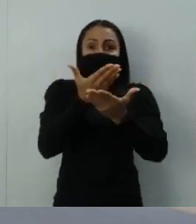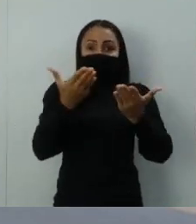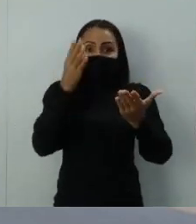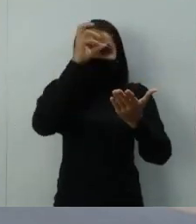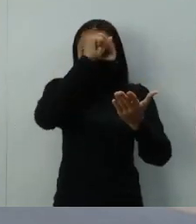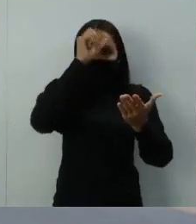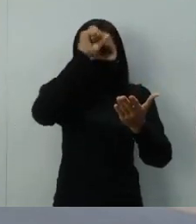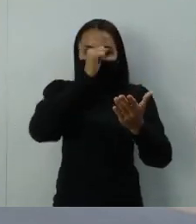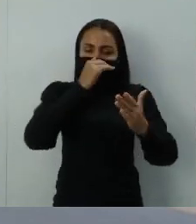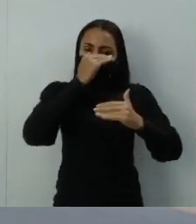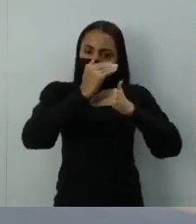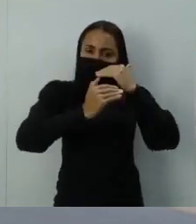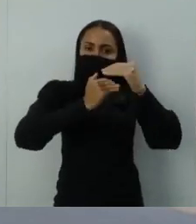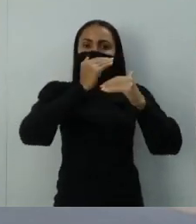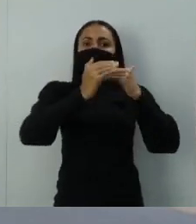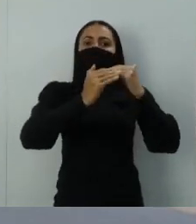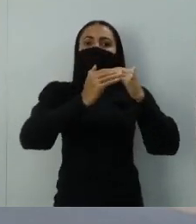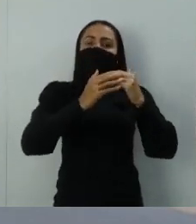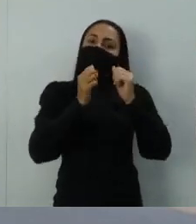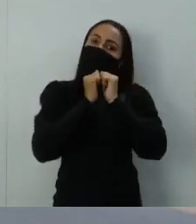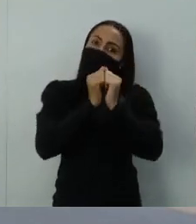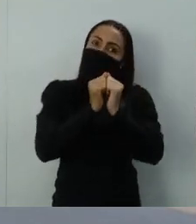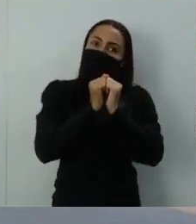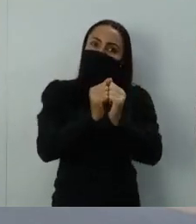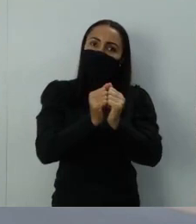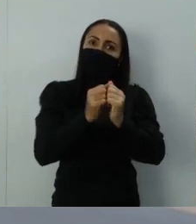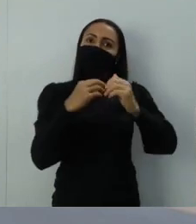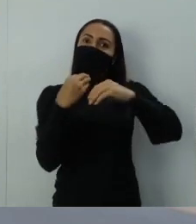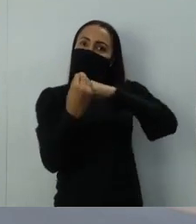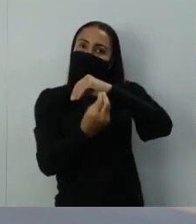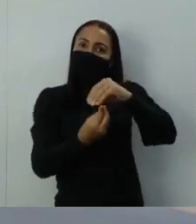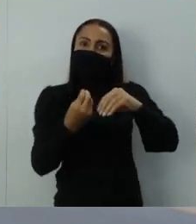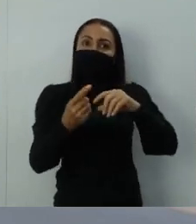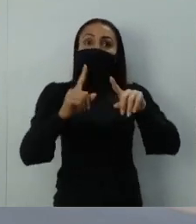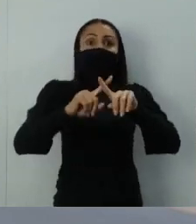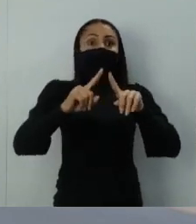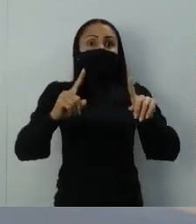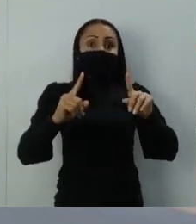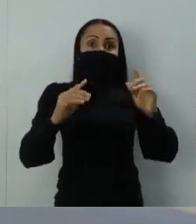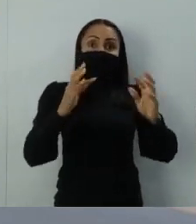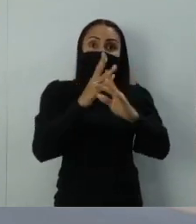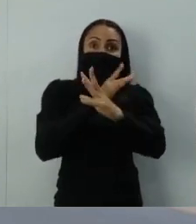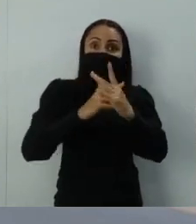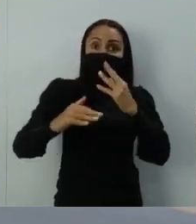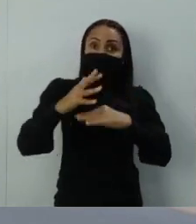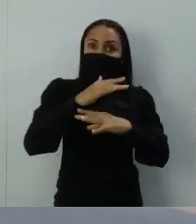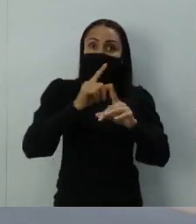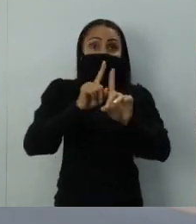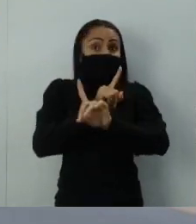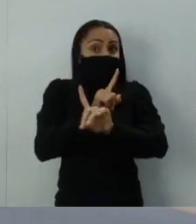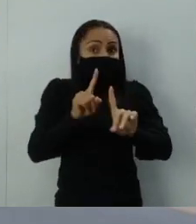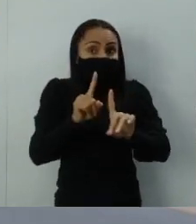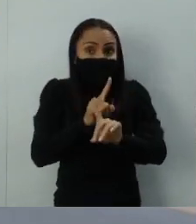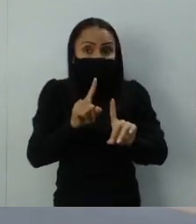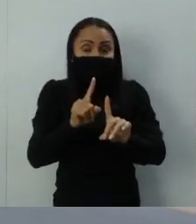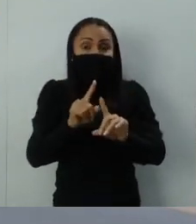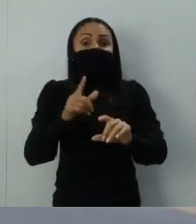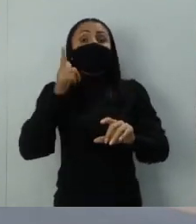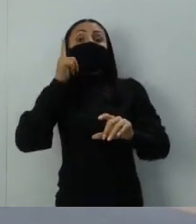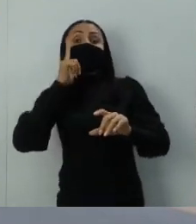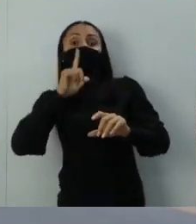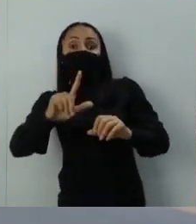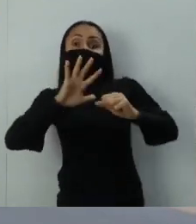bom? Estamos juntos, misturados, porém não aglomerados, para vencermos juntos essa doença que